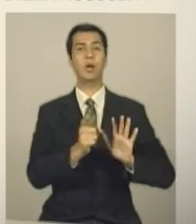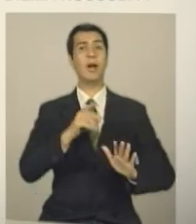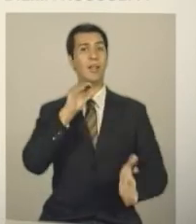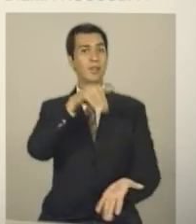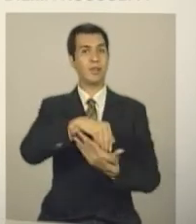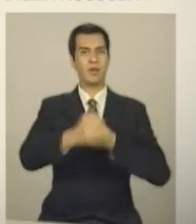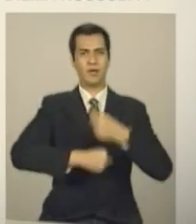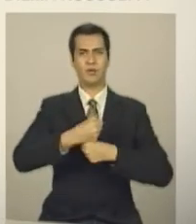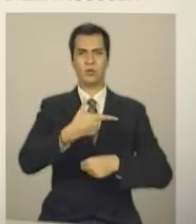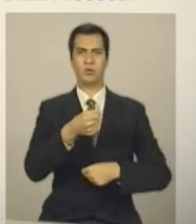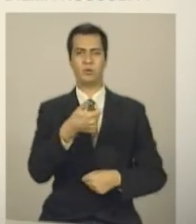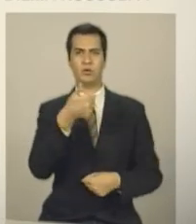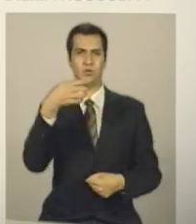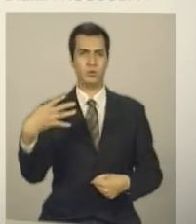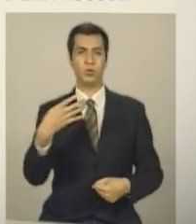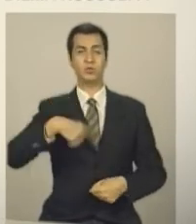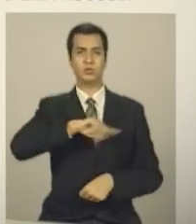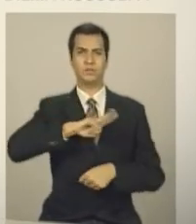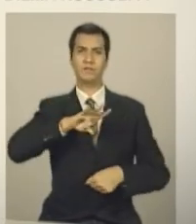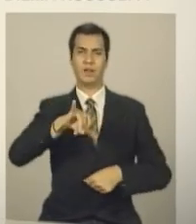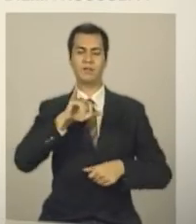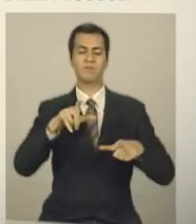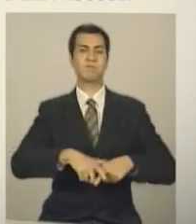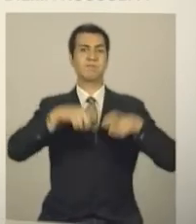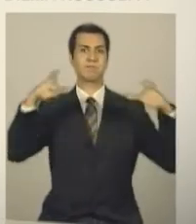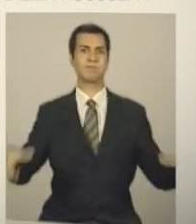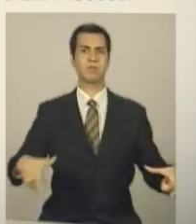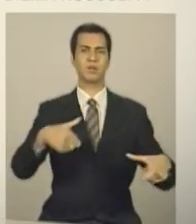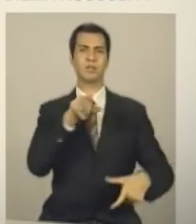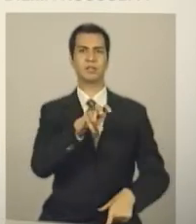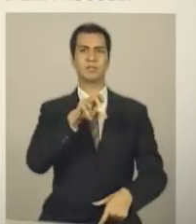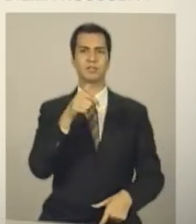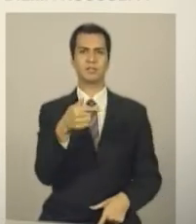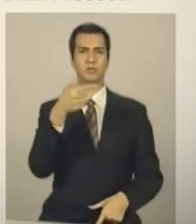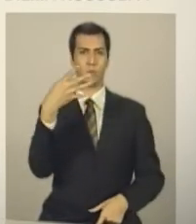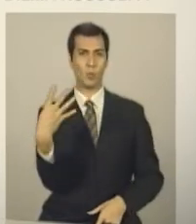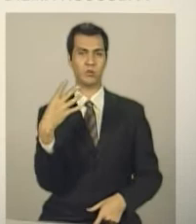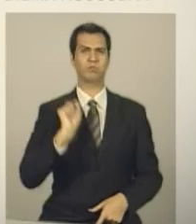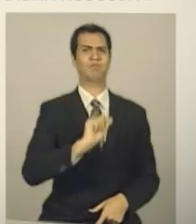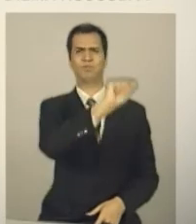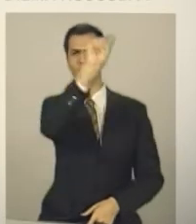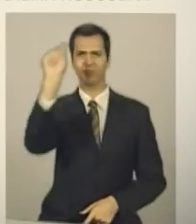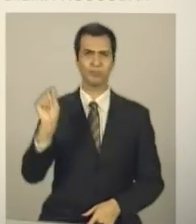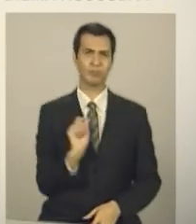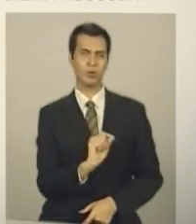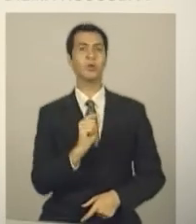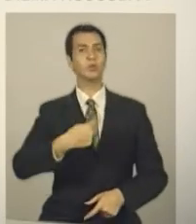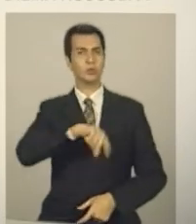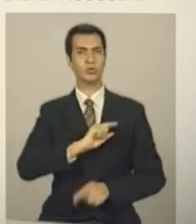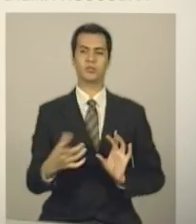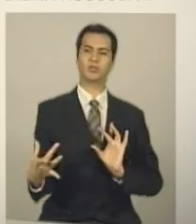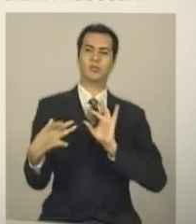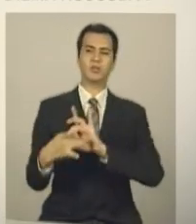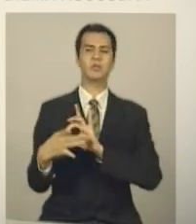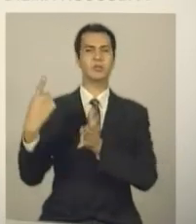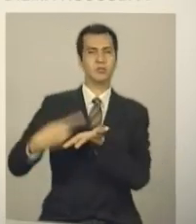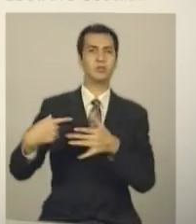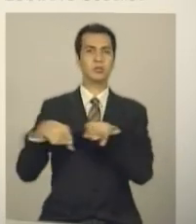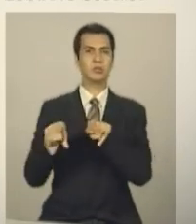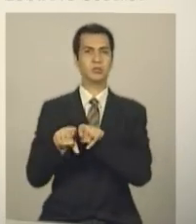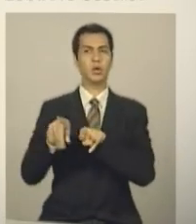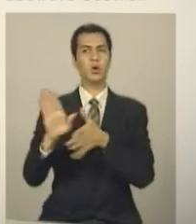menos 574 unidades tem parceria com instituições que já têm tradição no Cuidado de